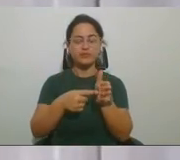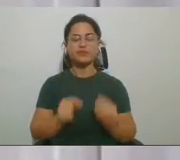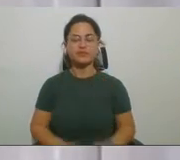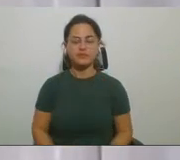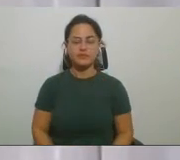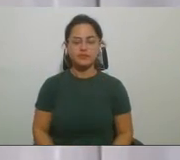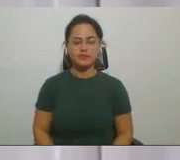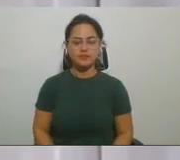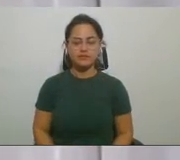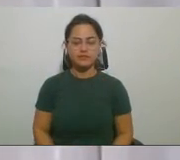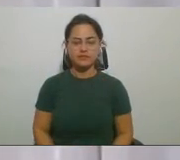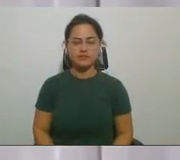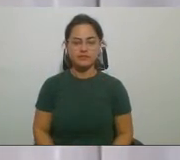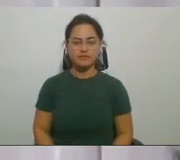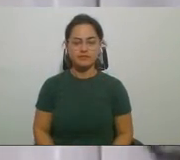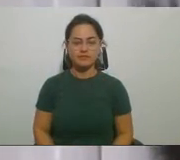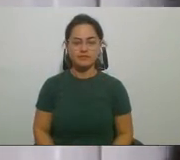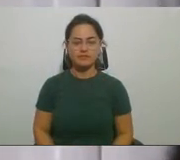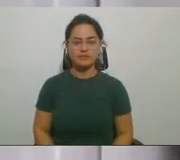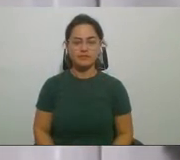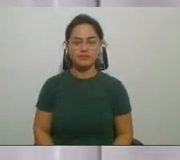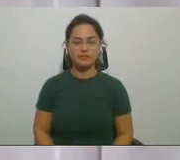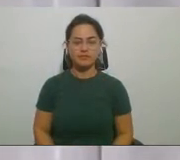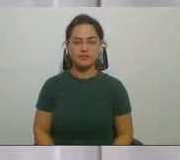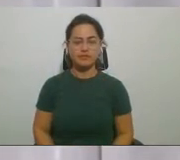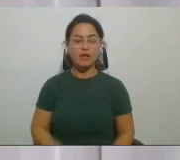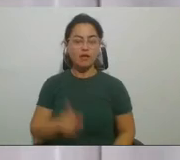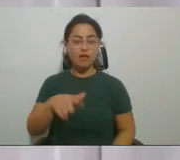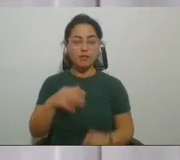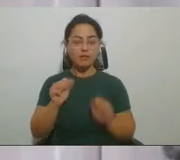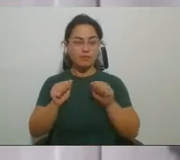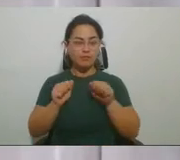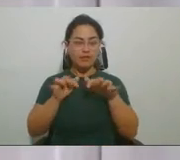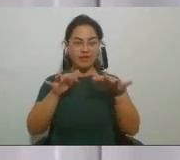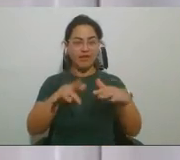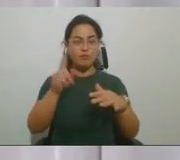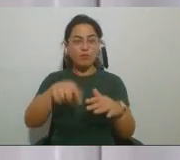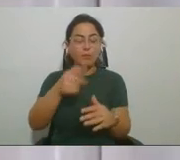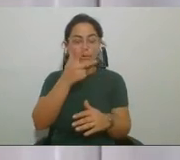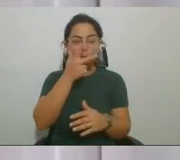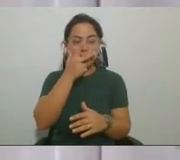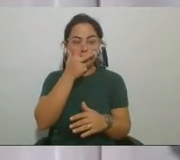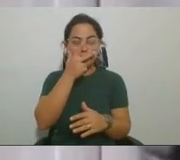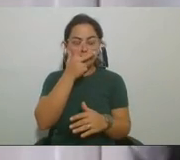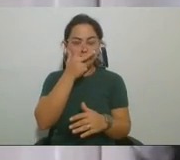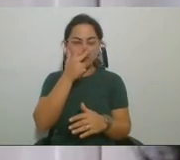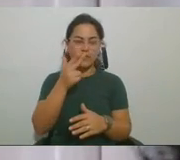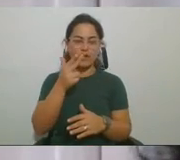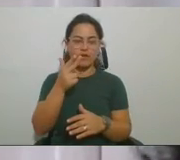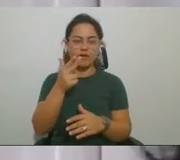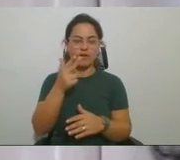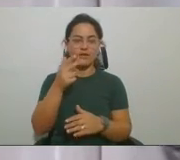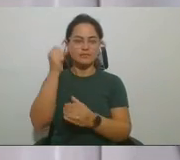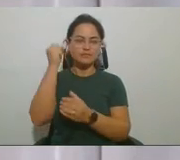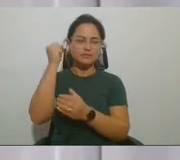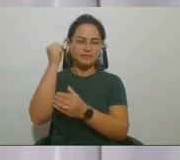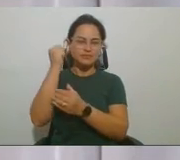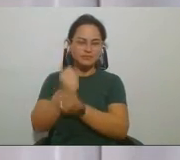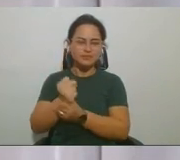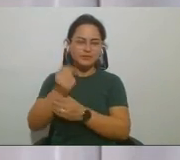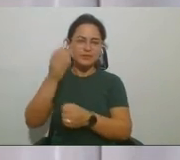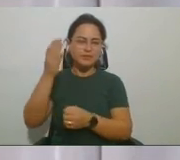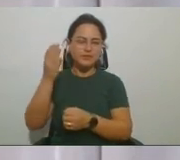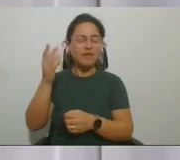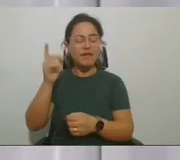naquele momento. Acaba de dizer que as forças liberais votaram contra o aborto, então é muito difícil situar